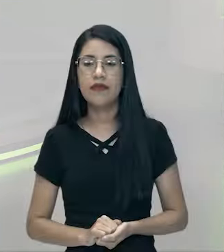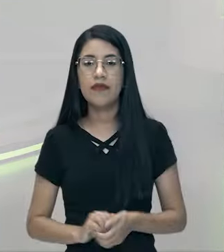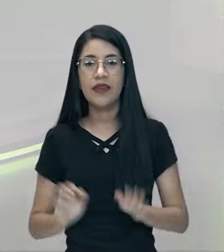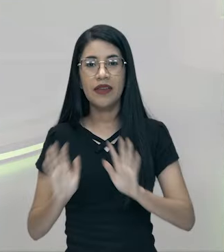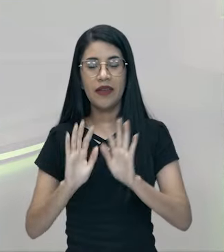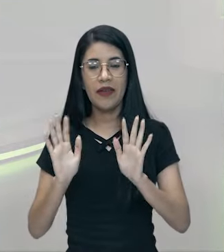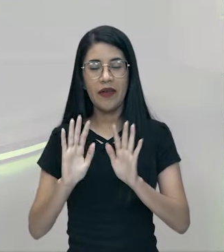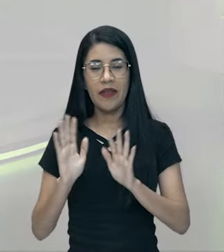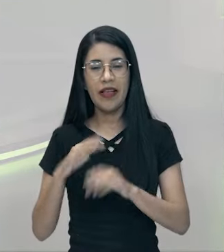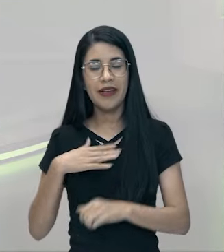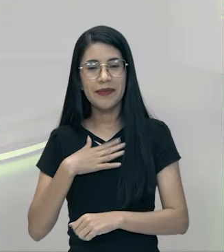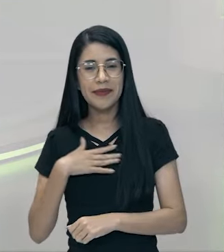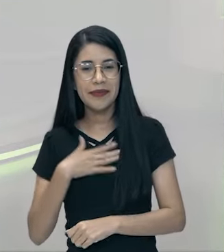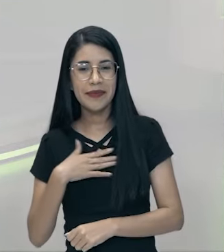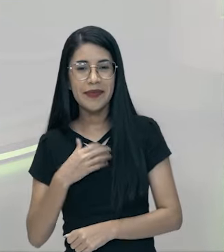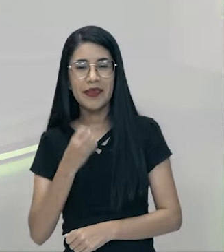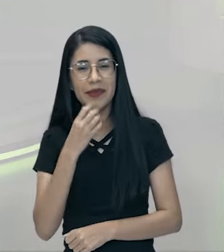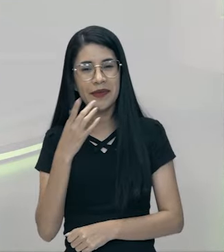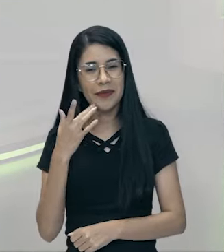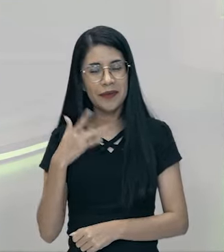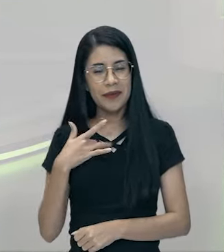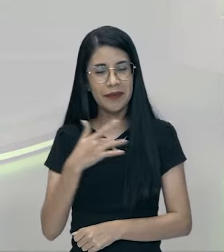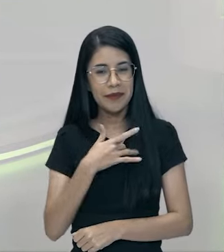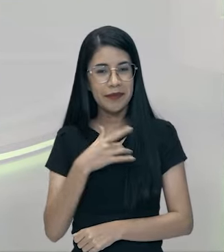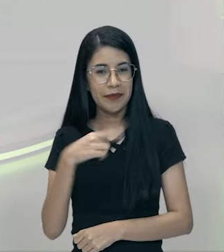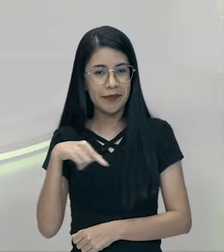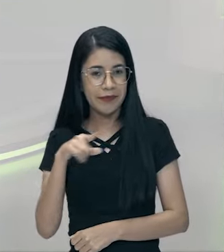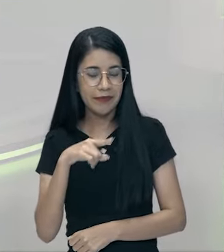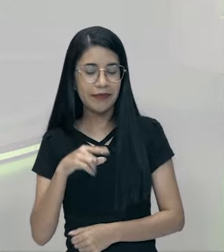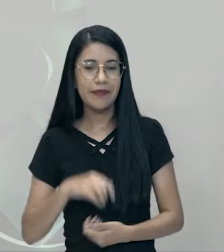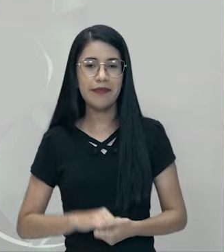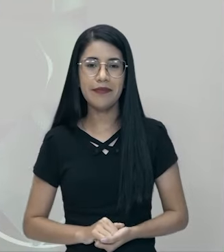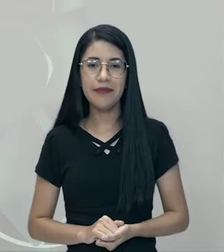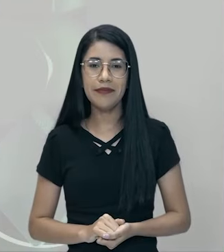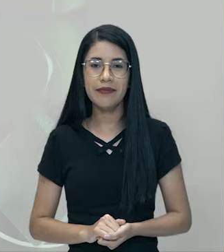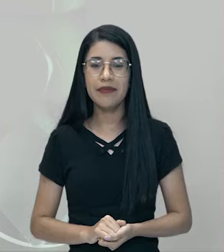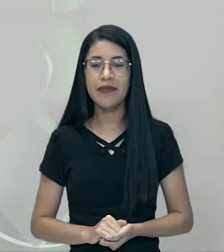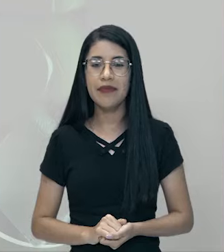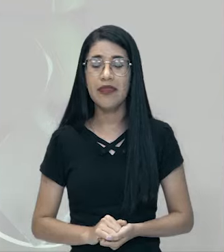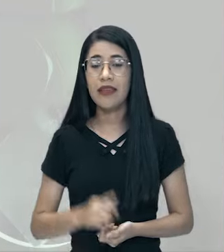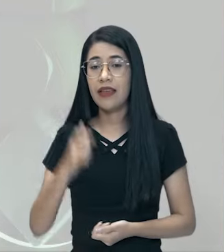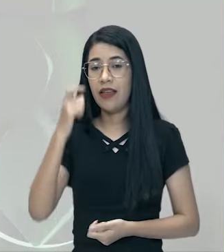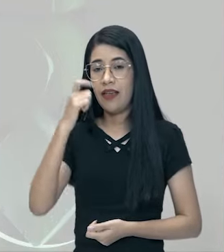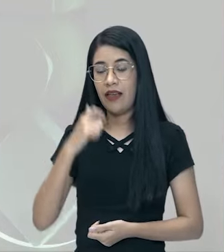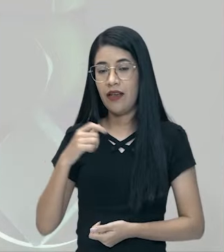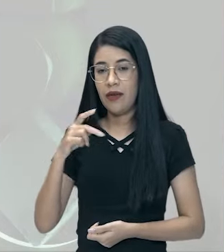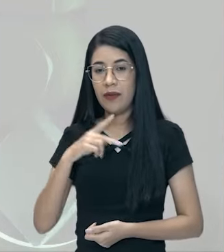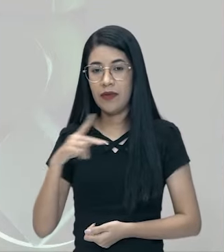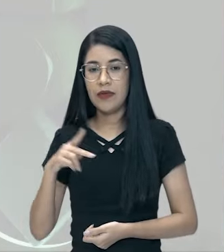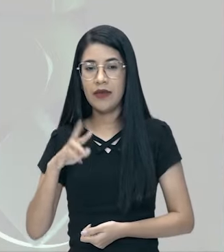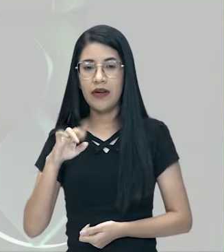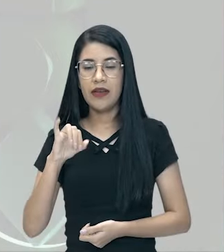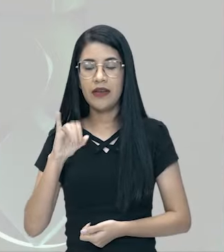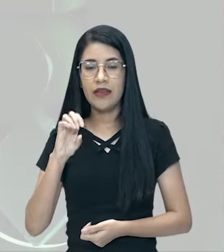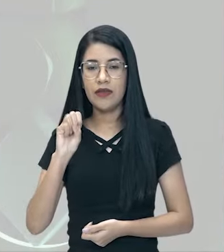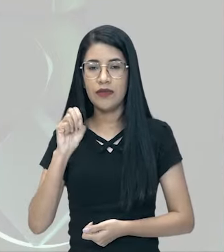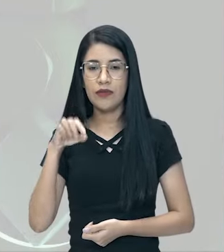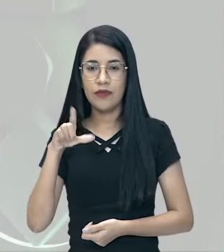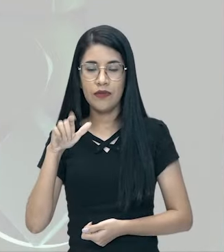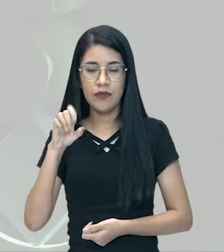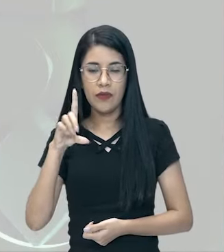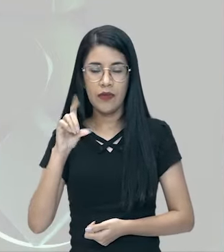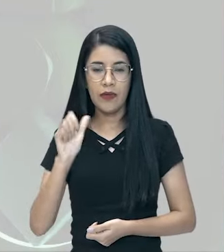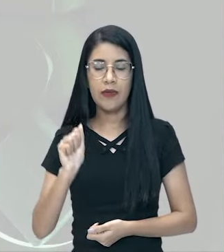Olá, meus queridos, tudo bem com vocês? Eu sou a professora Risolda